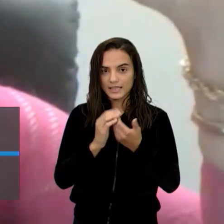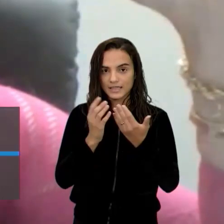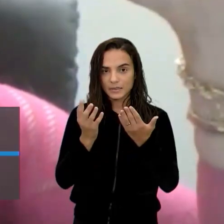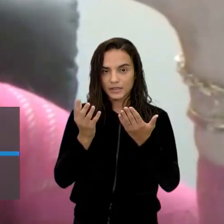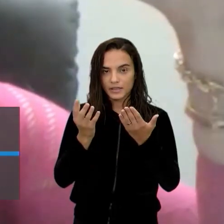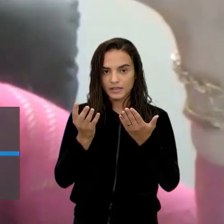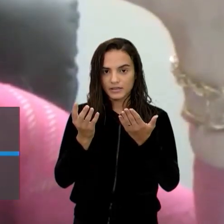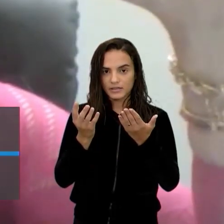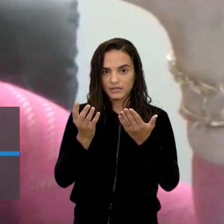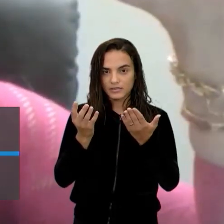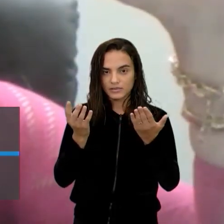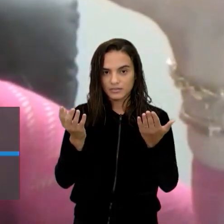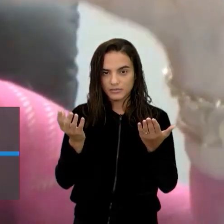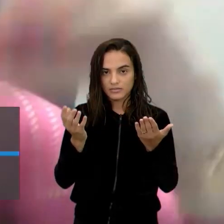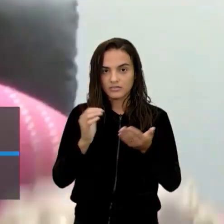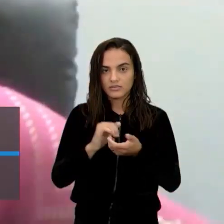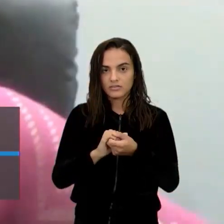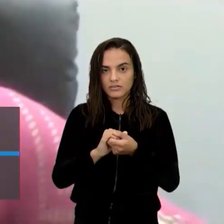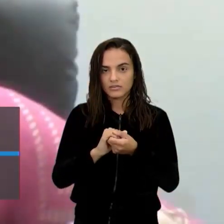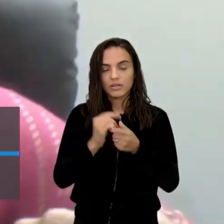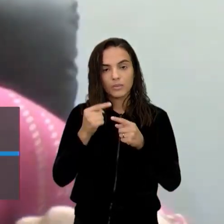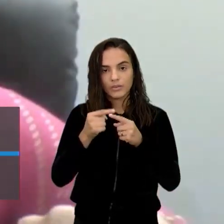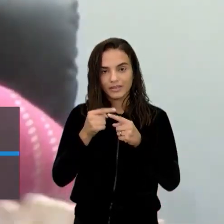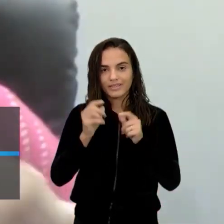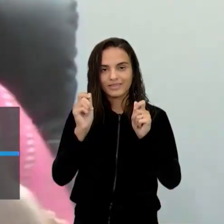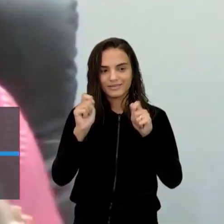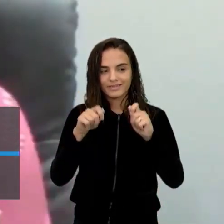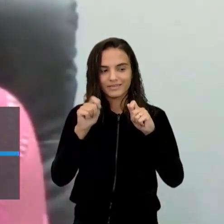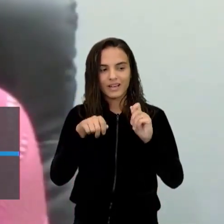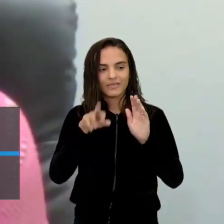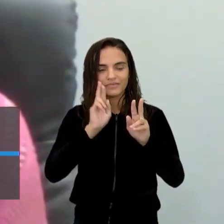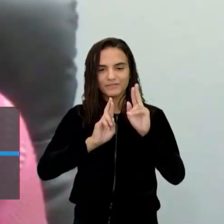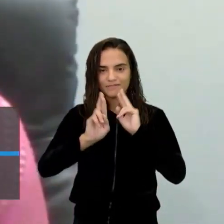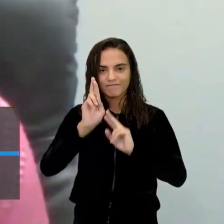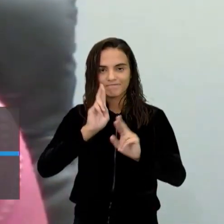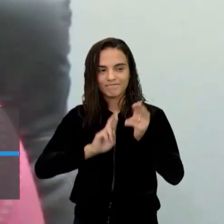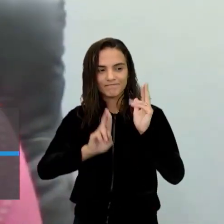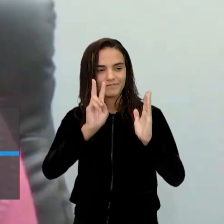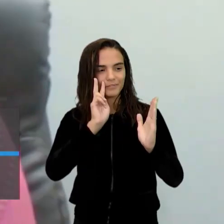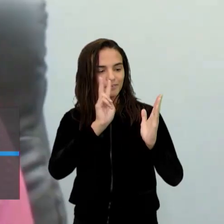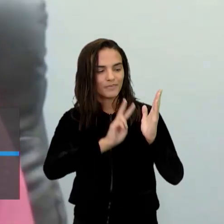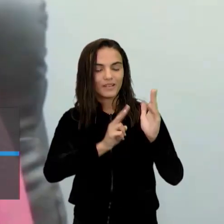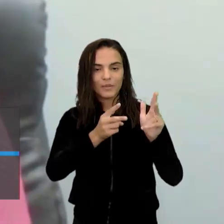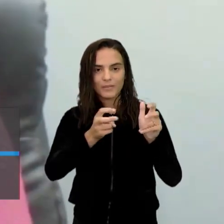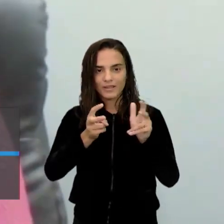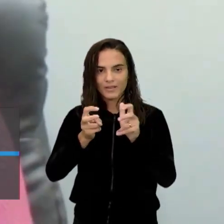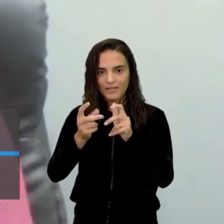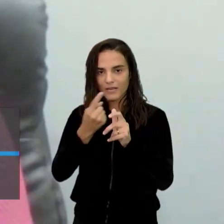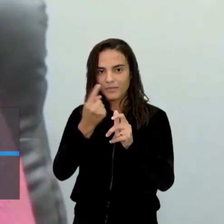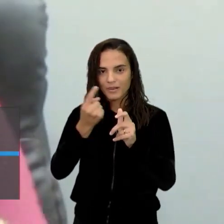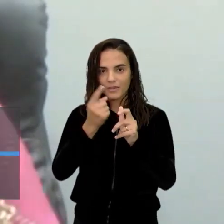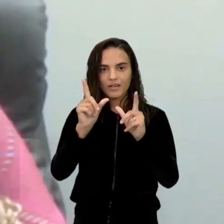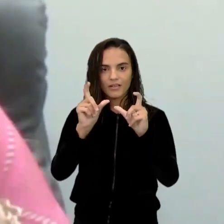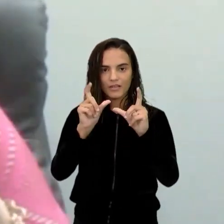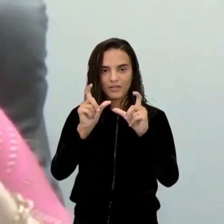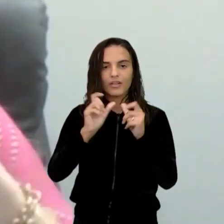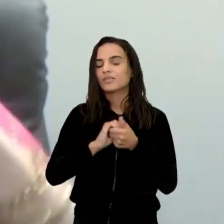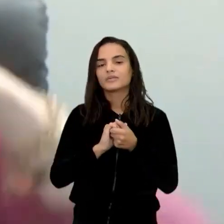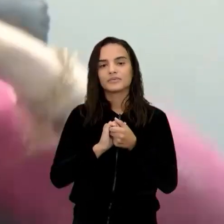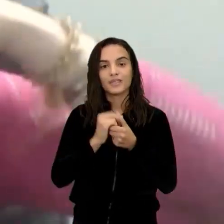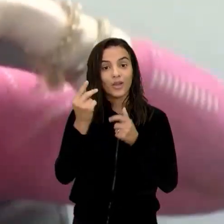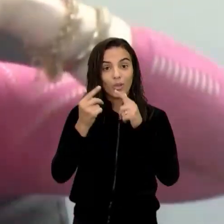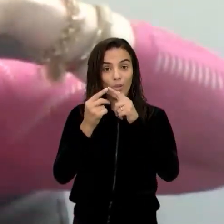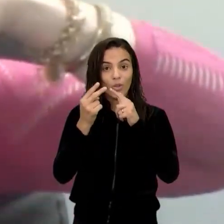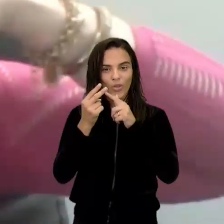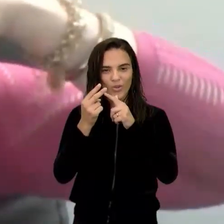respostas sempre, porque aí ele vai dar a resposta olhando. Se vocês perceberem na primeira foto, eu coloquei